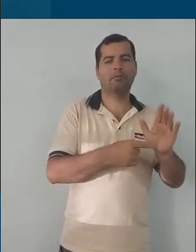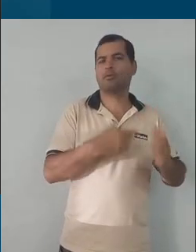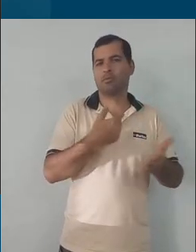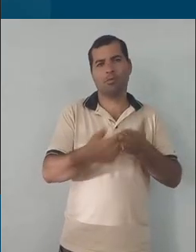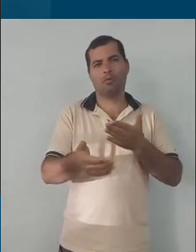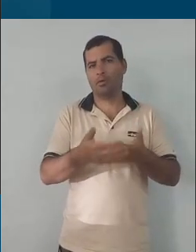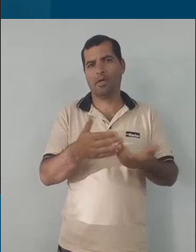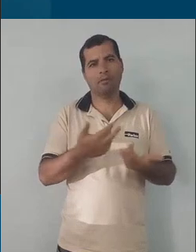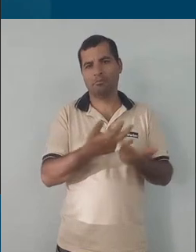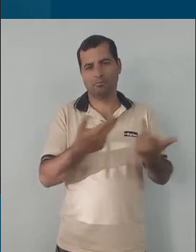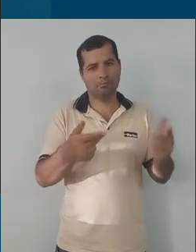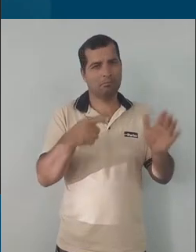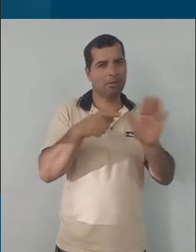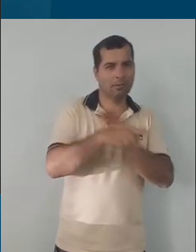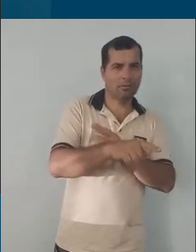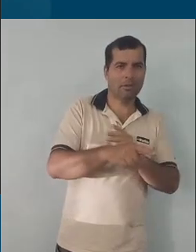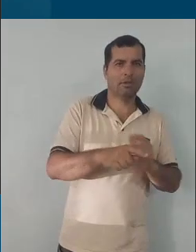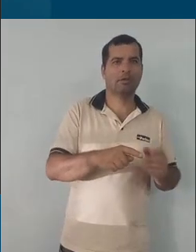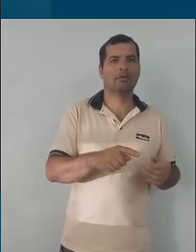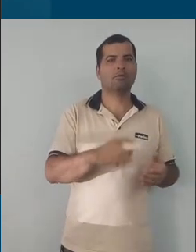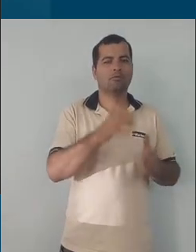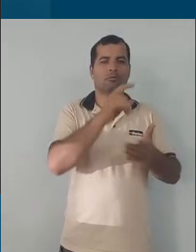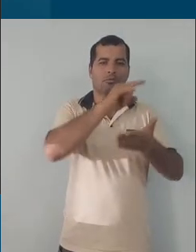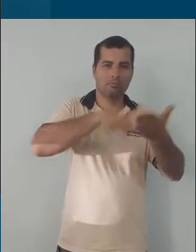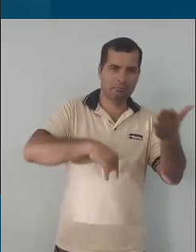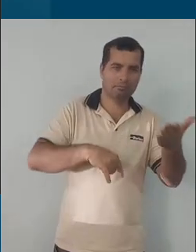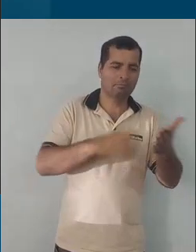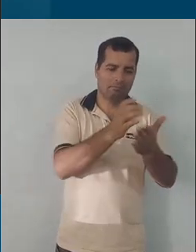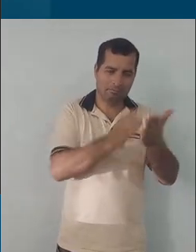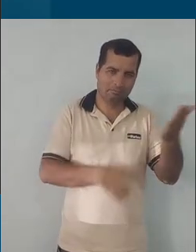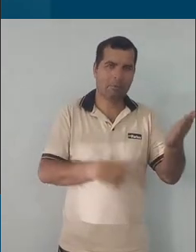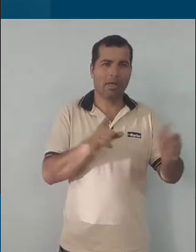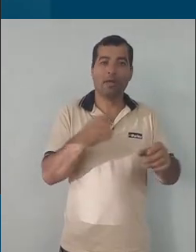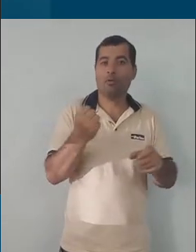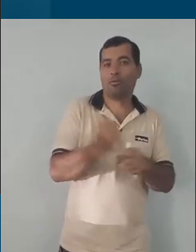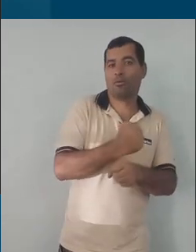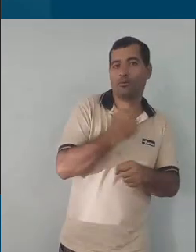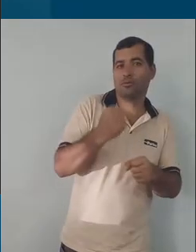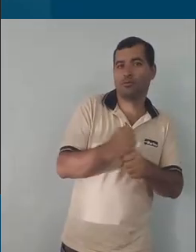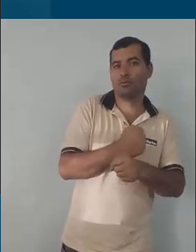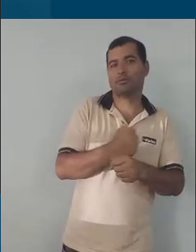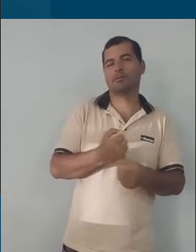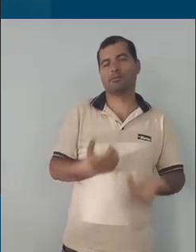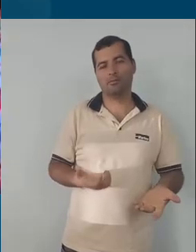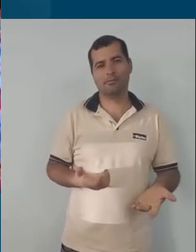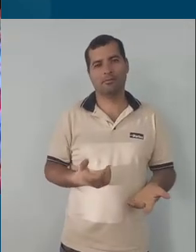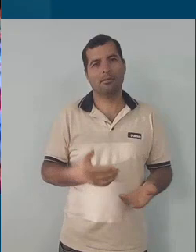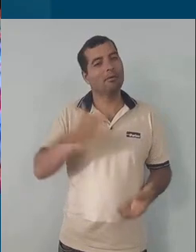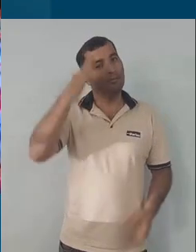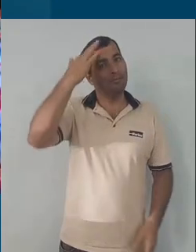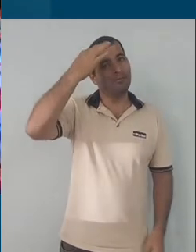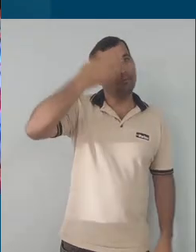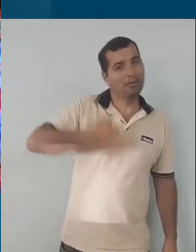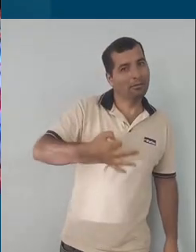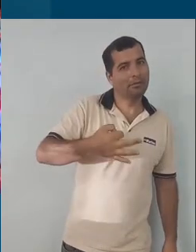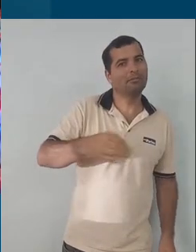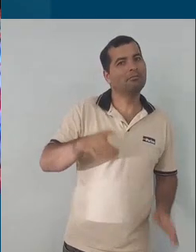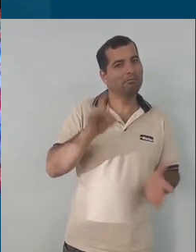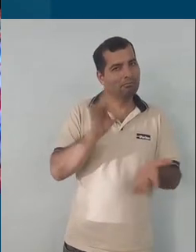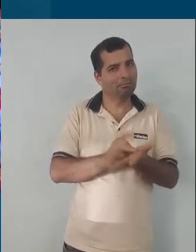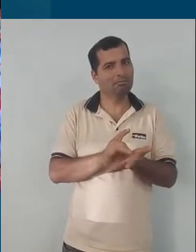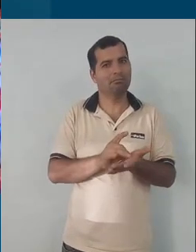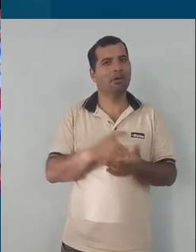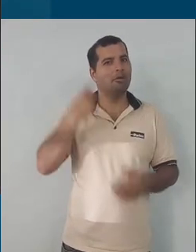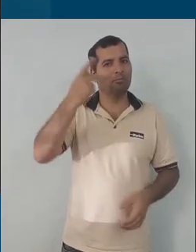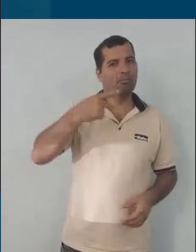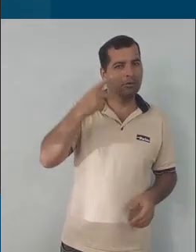é sempre um processo em construção, né? E certamente a decisão de política educacional